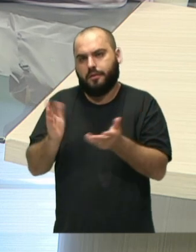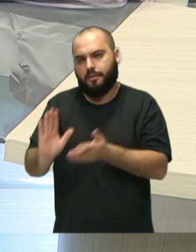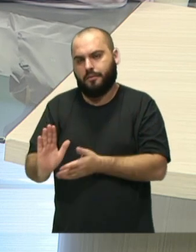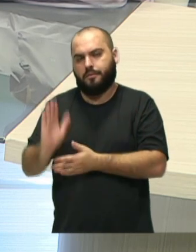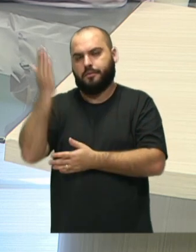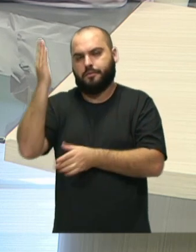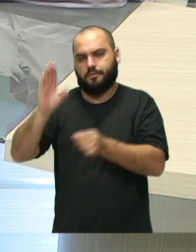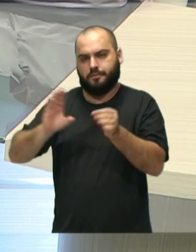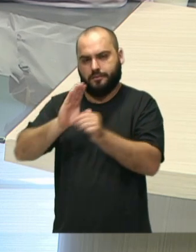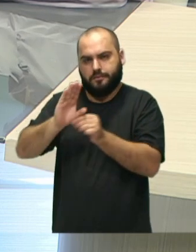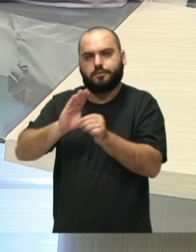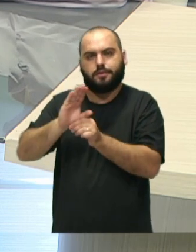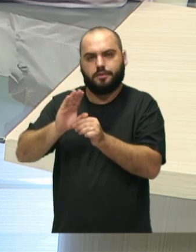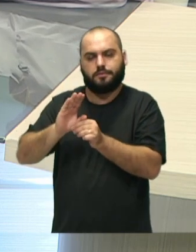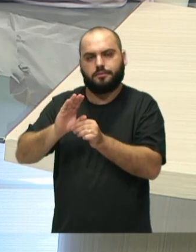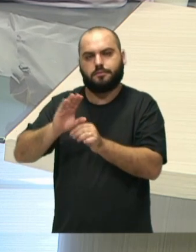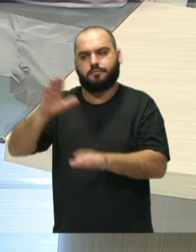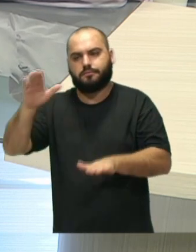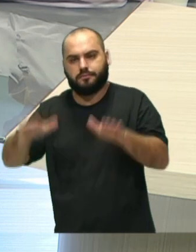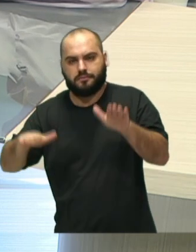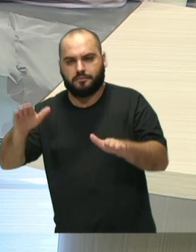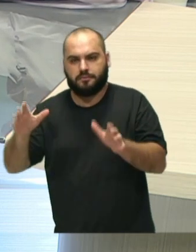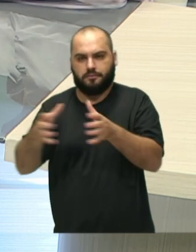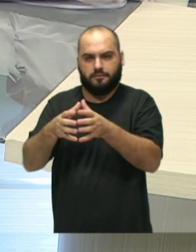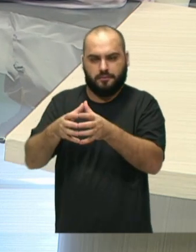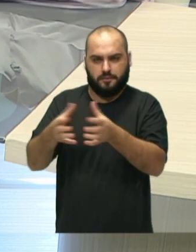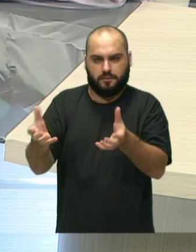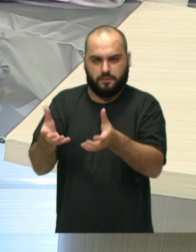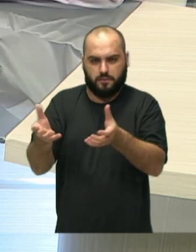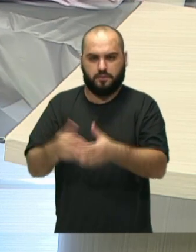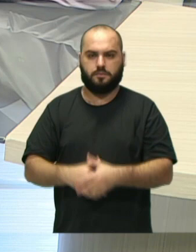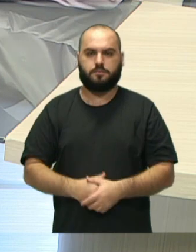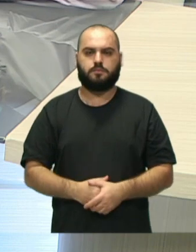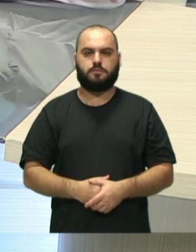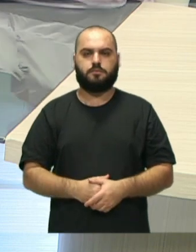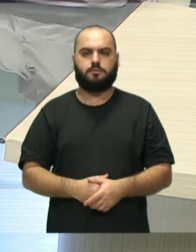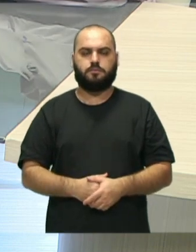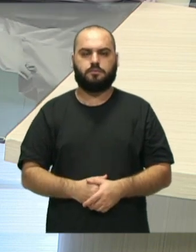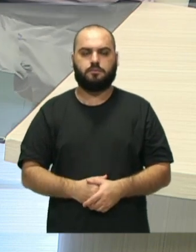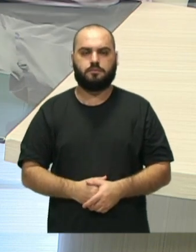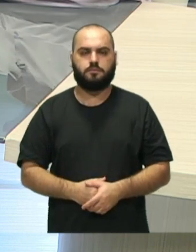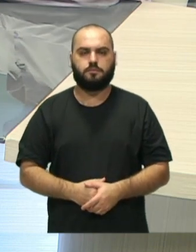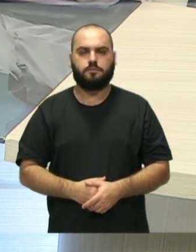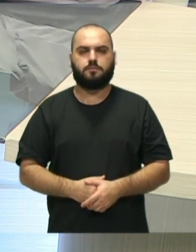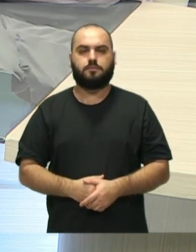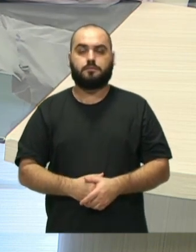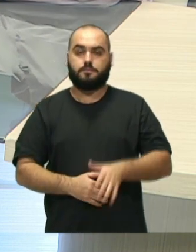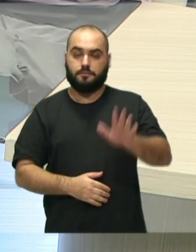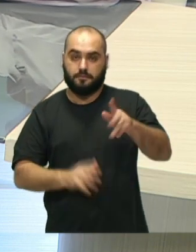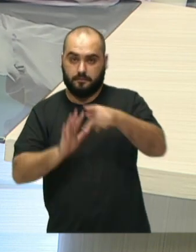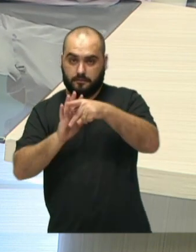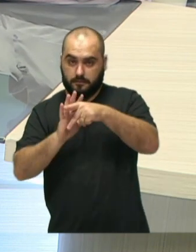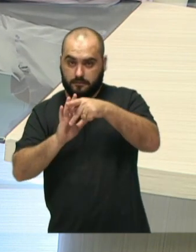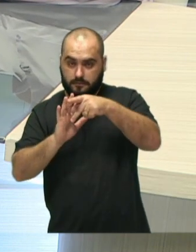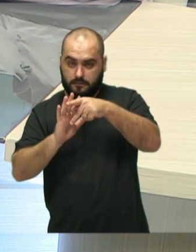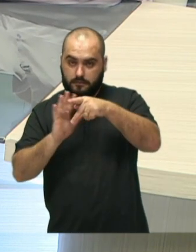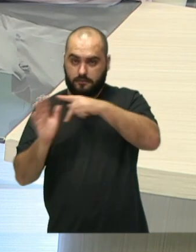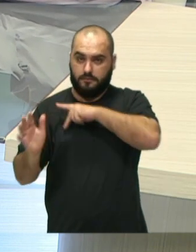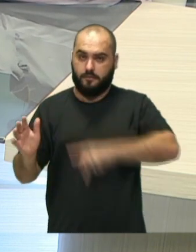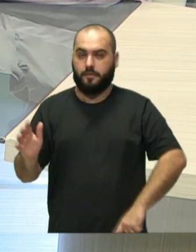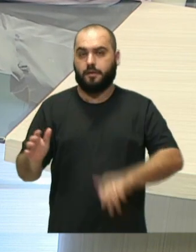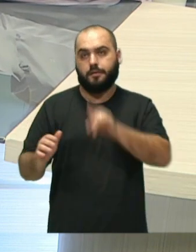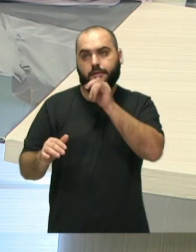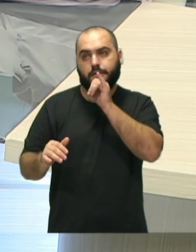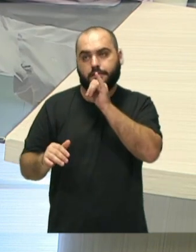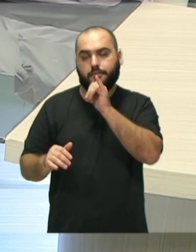nas comissões que ora estão instaladas Presidente agora também aquelas comissões temporárias como a própria